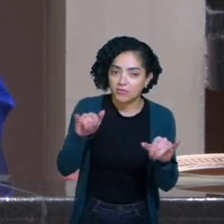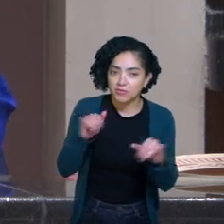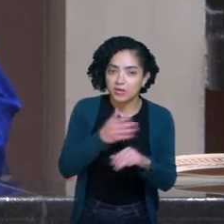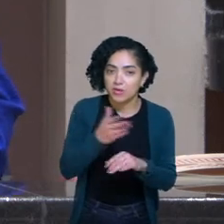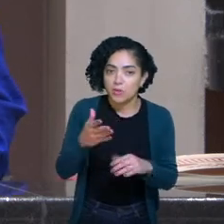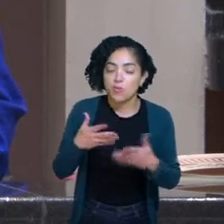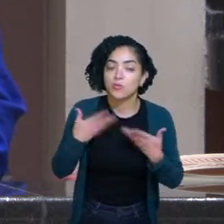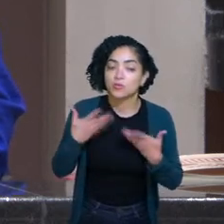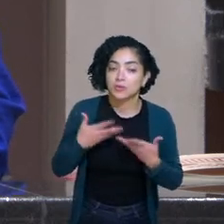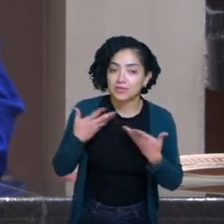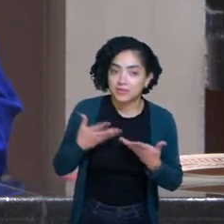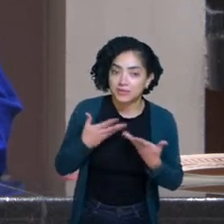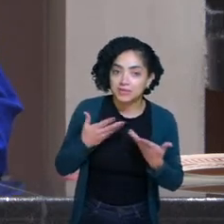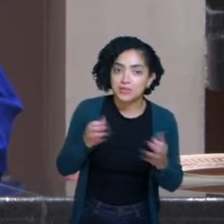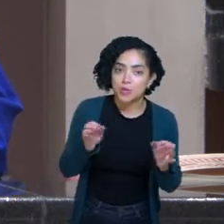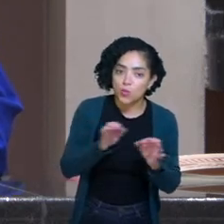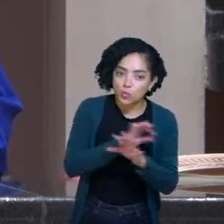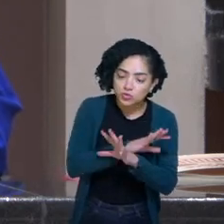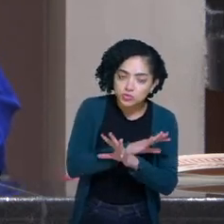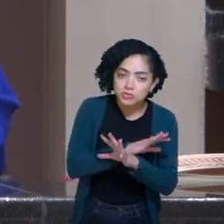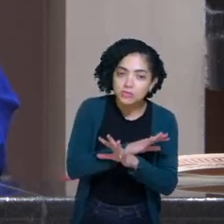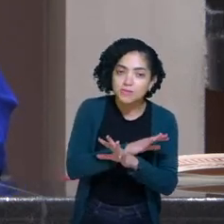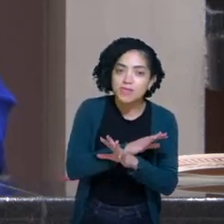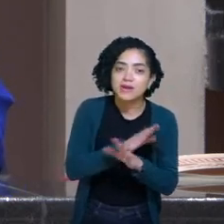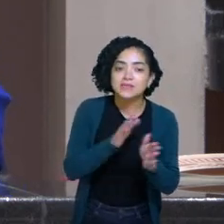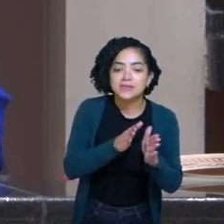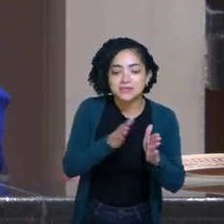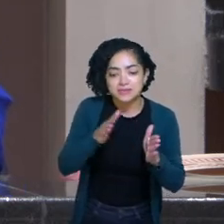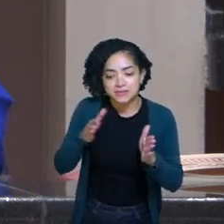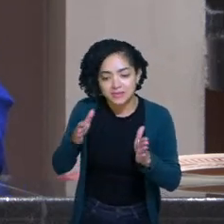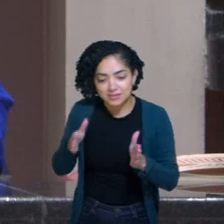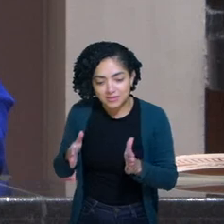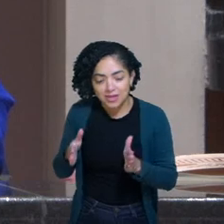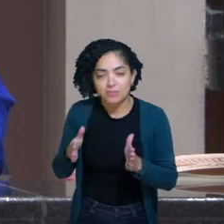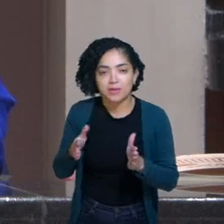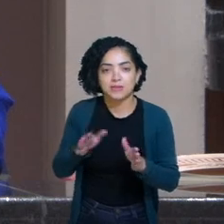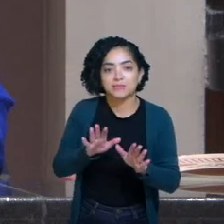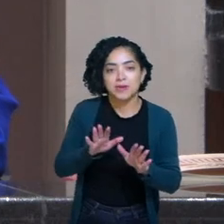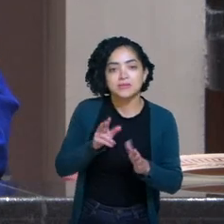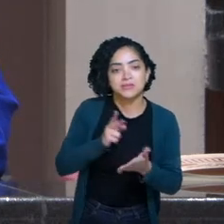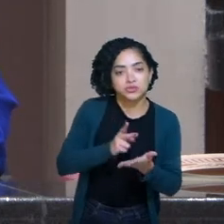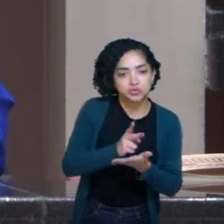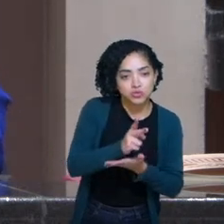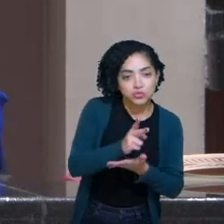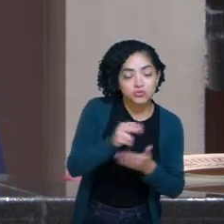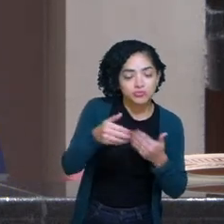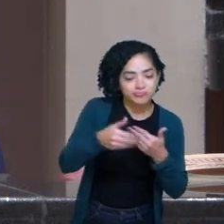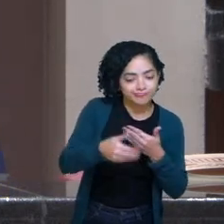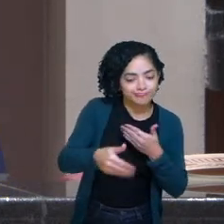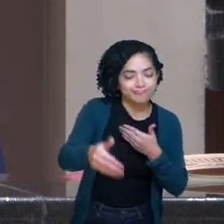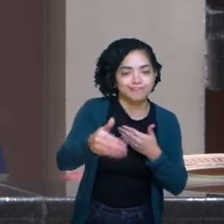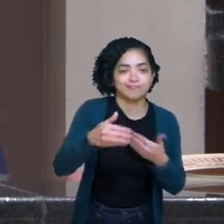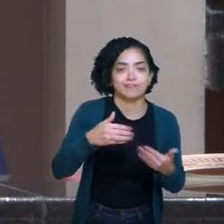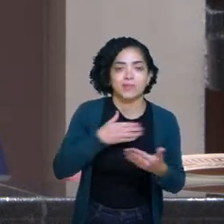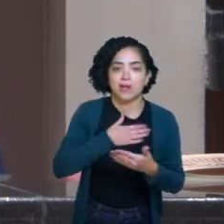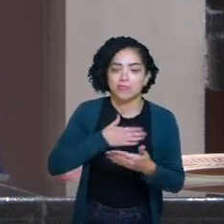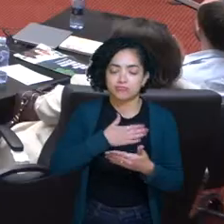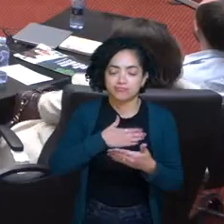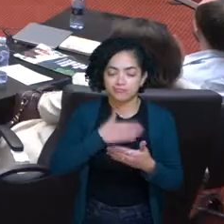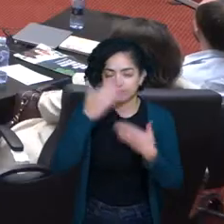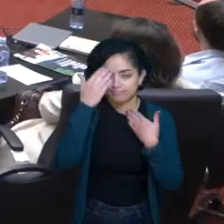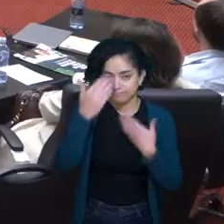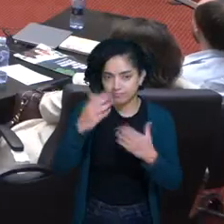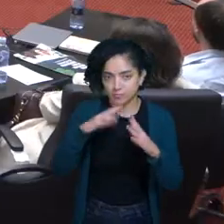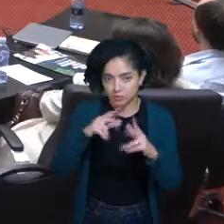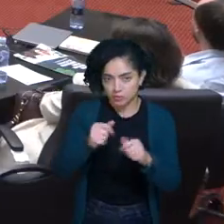alegria que a gente fecha mais essa etapa e continuamos né No que vem pela frente um grande abraço obrigada a todos